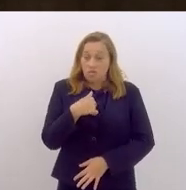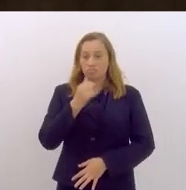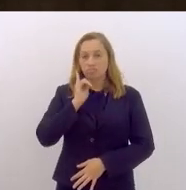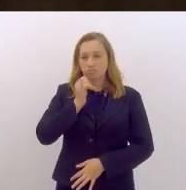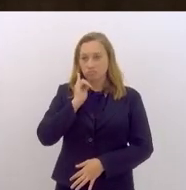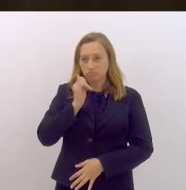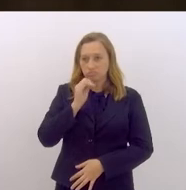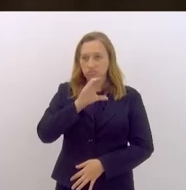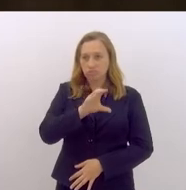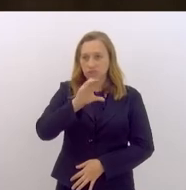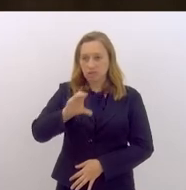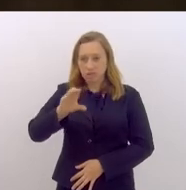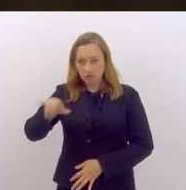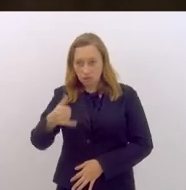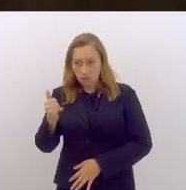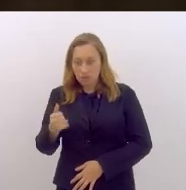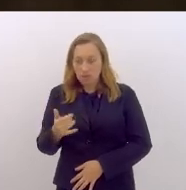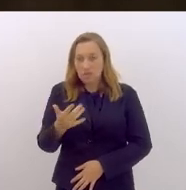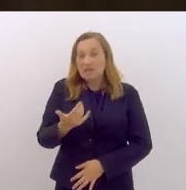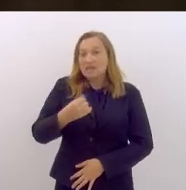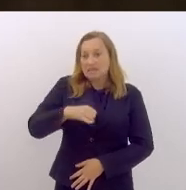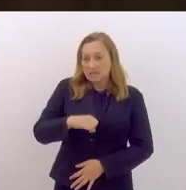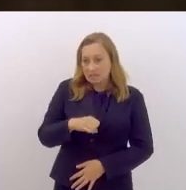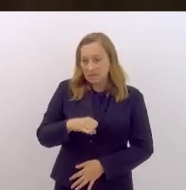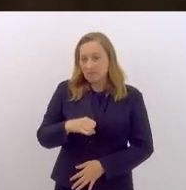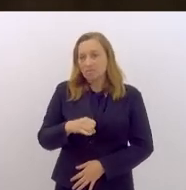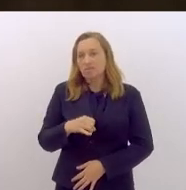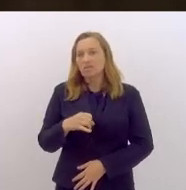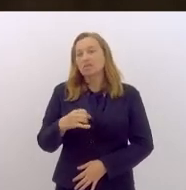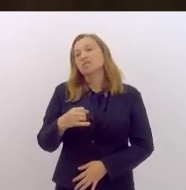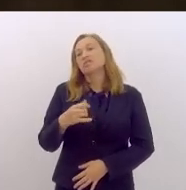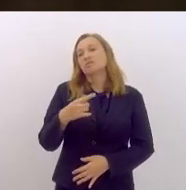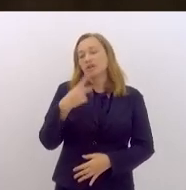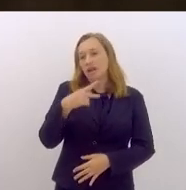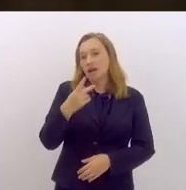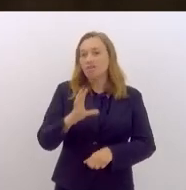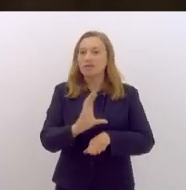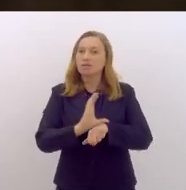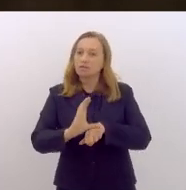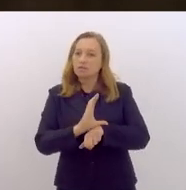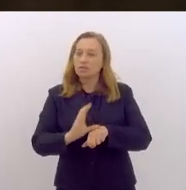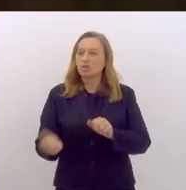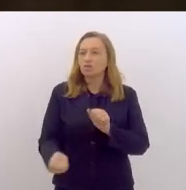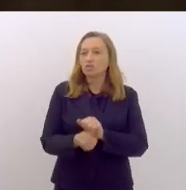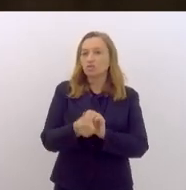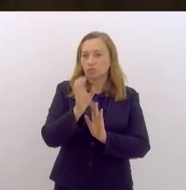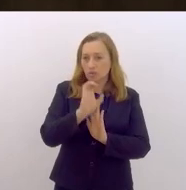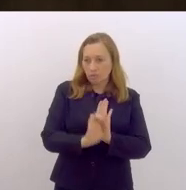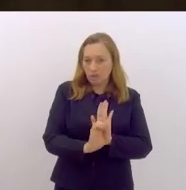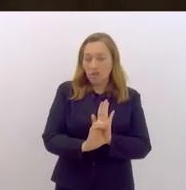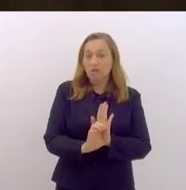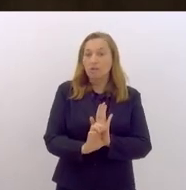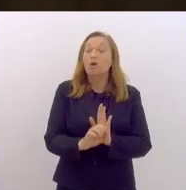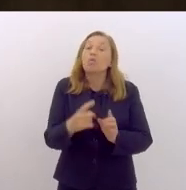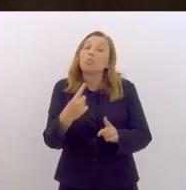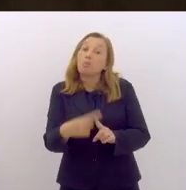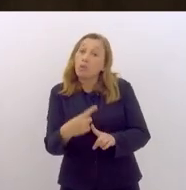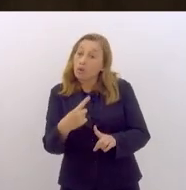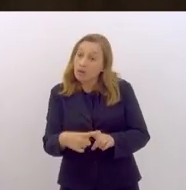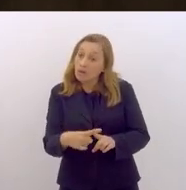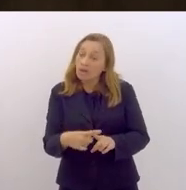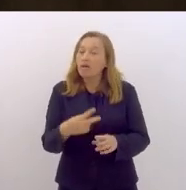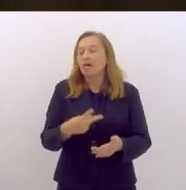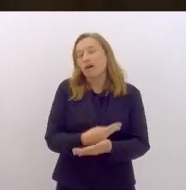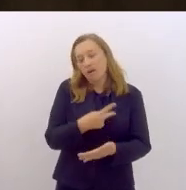relator na CCJ. Se não, tinha dado, teria o parecer pela constitucionalidade com emendas, porque há